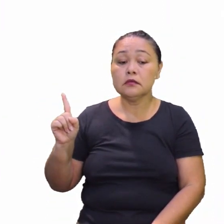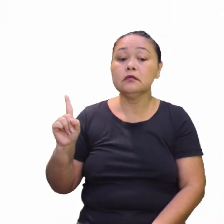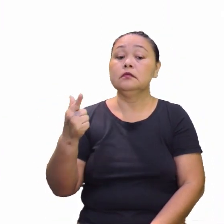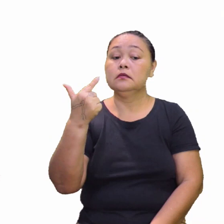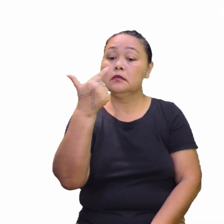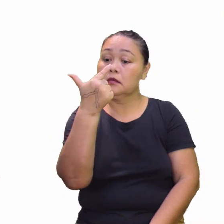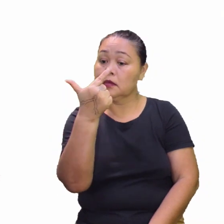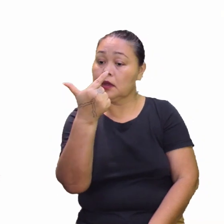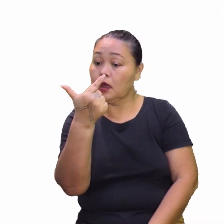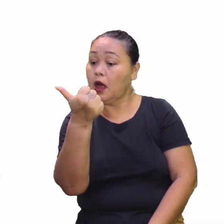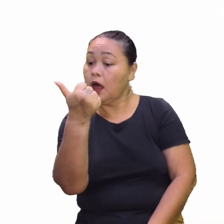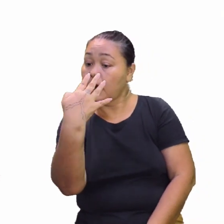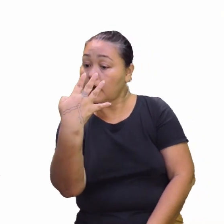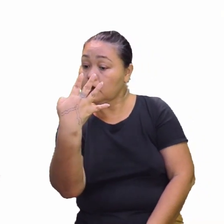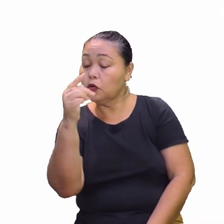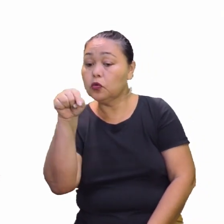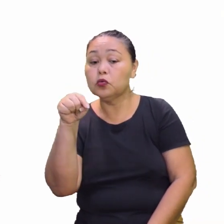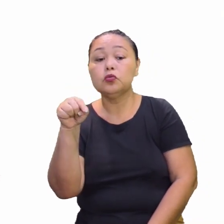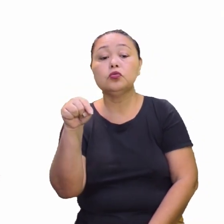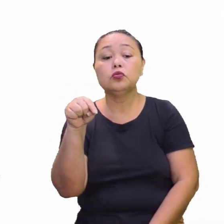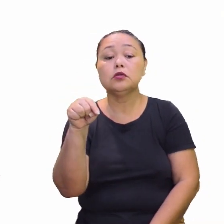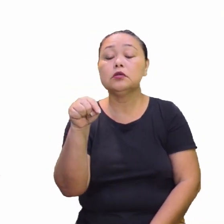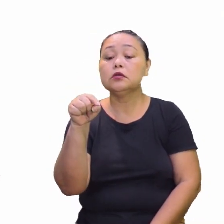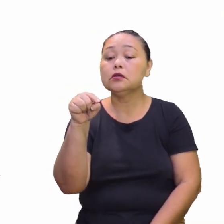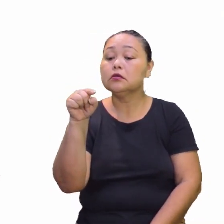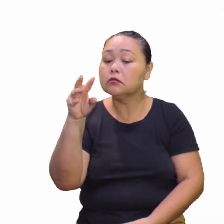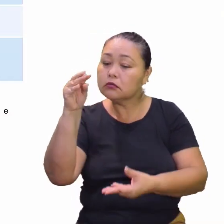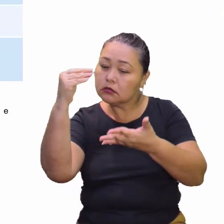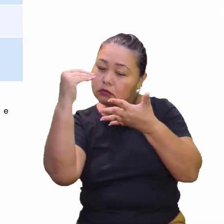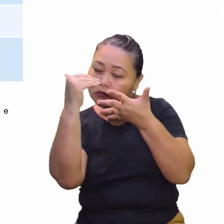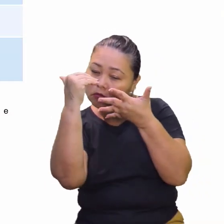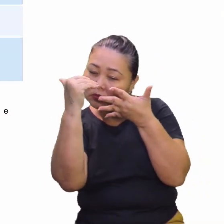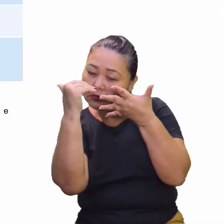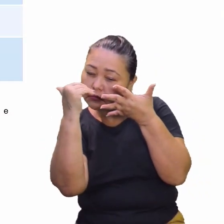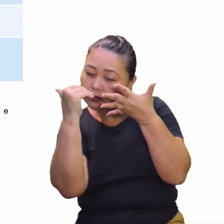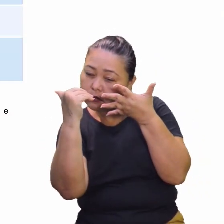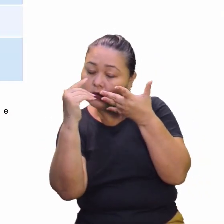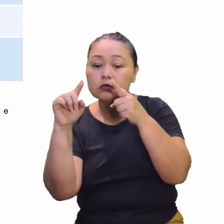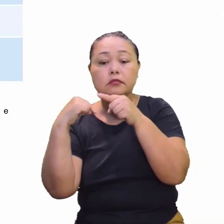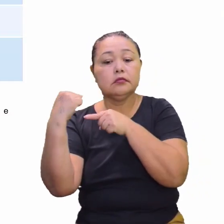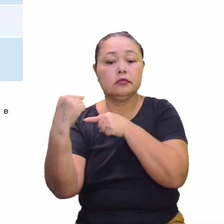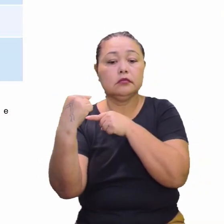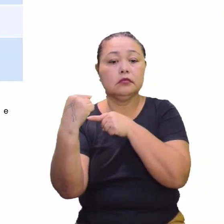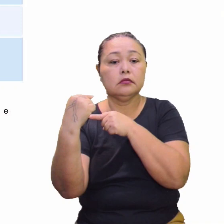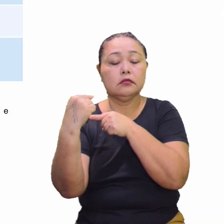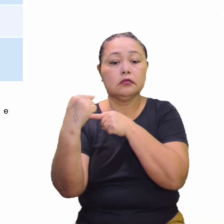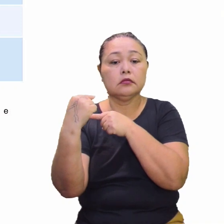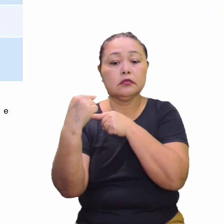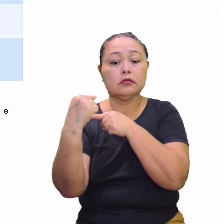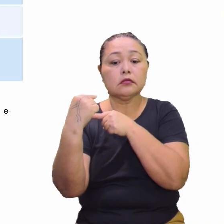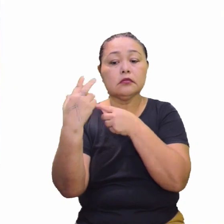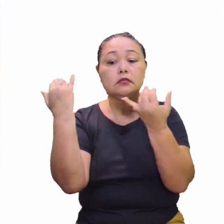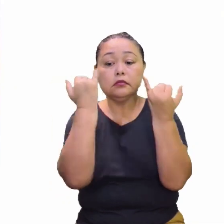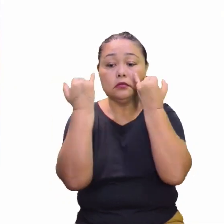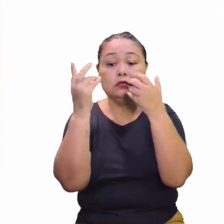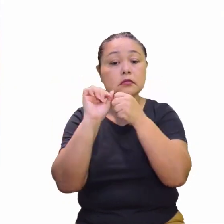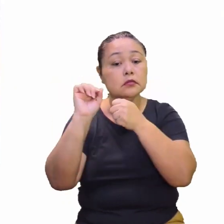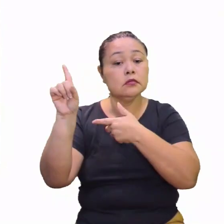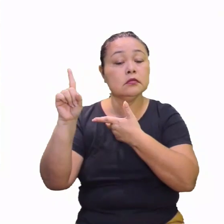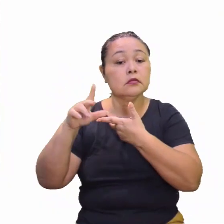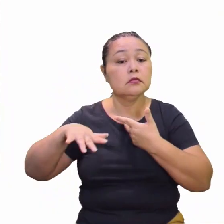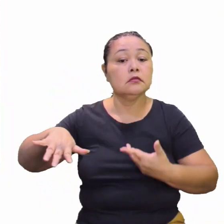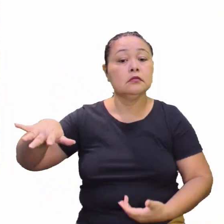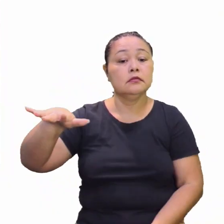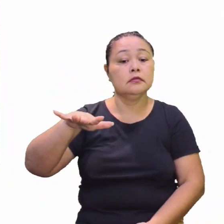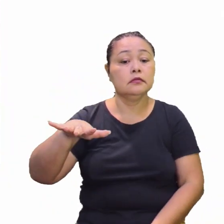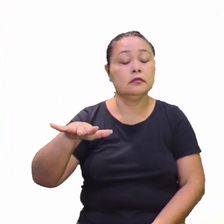esses 14% e destrinchando ele. Exatamente. Não é isso? Muito bem. Vamos lá. Mais informações agora sobre